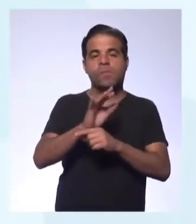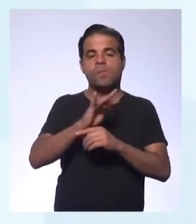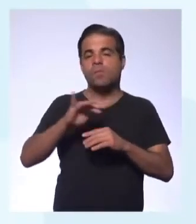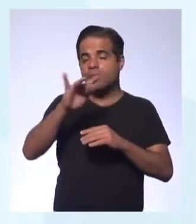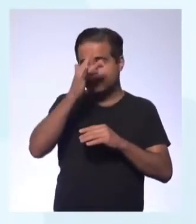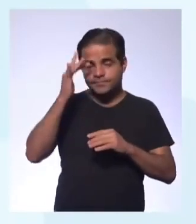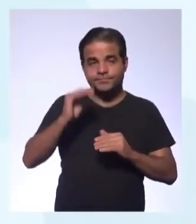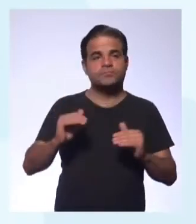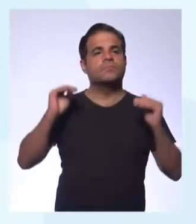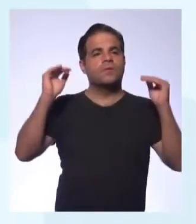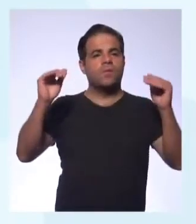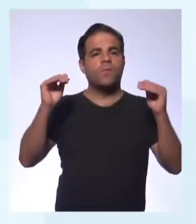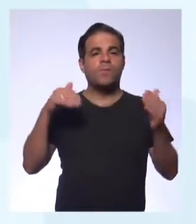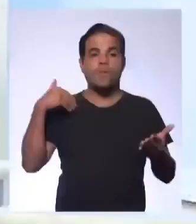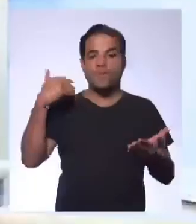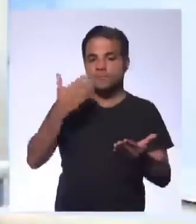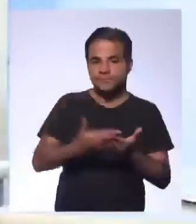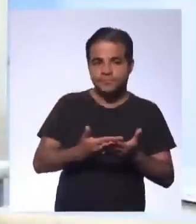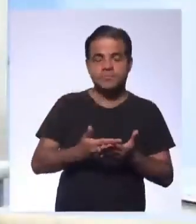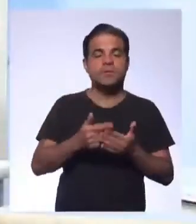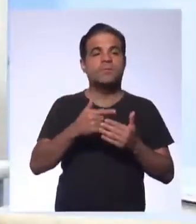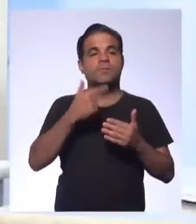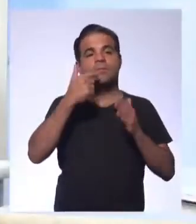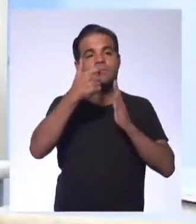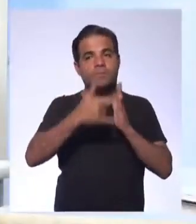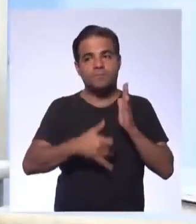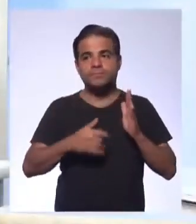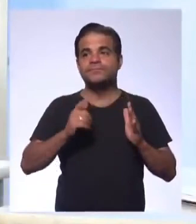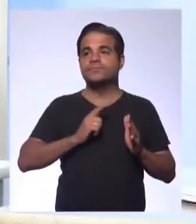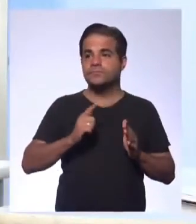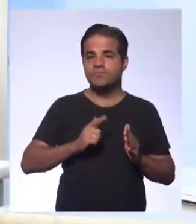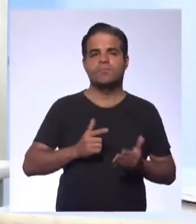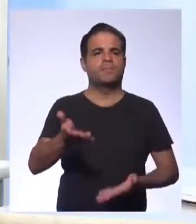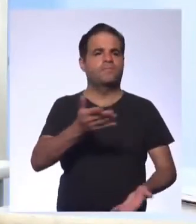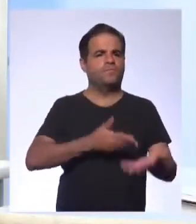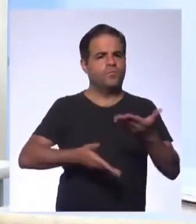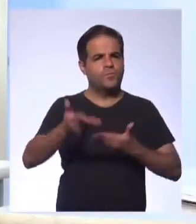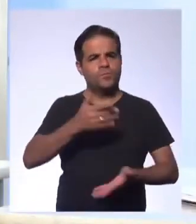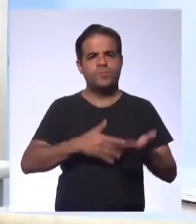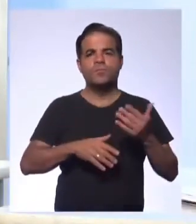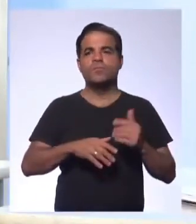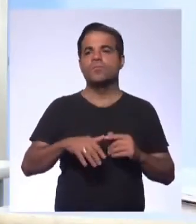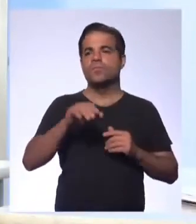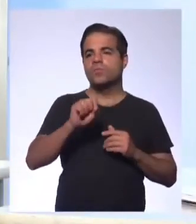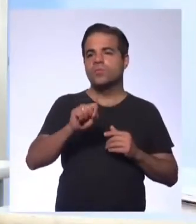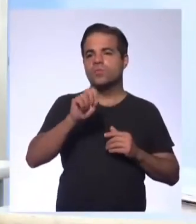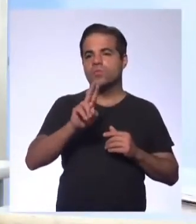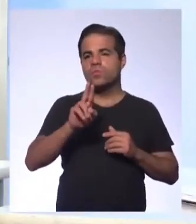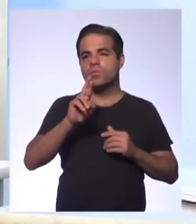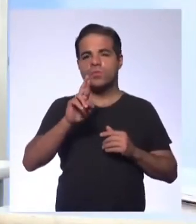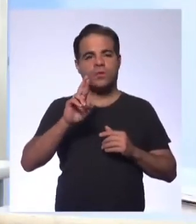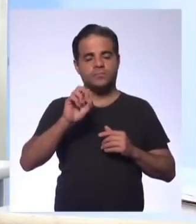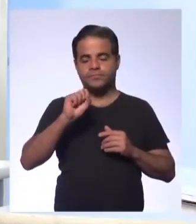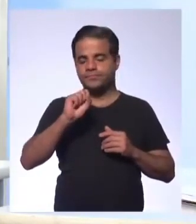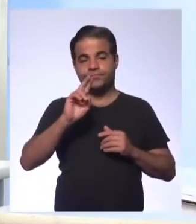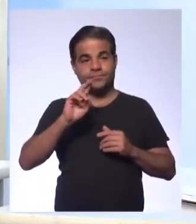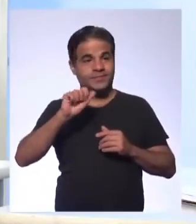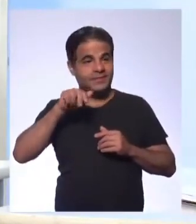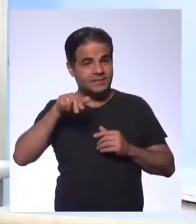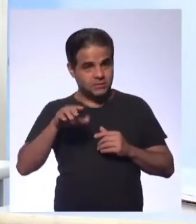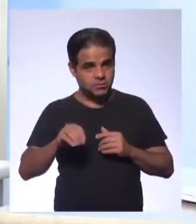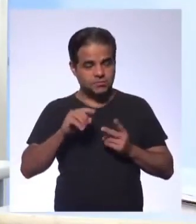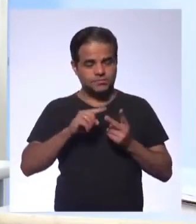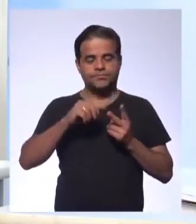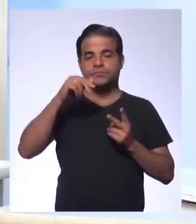senhor. Então, olha só, até aqui nós falamos que existe uma relação de suzerania e vassalagem entre a nobreza.